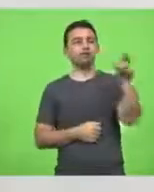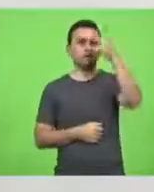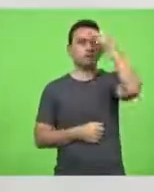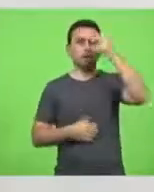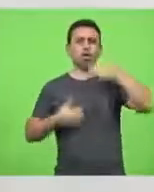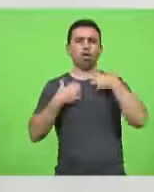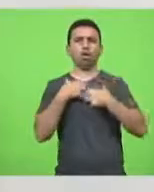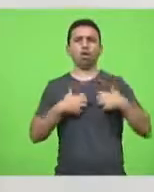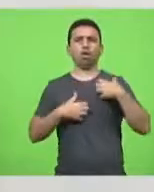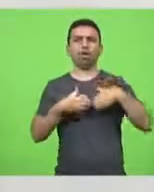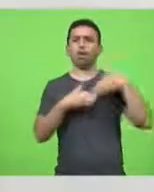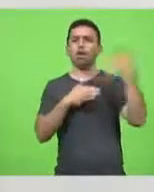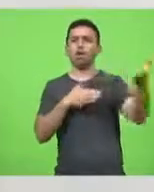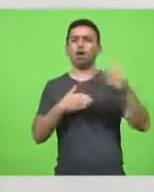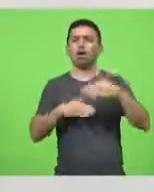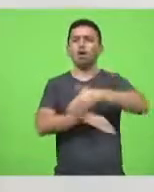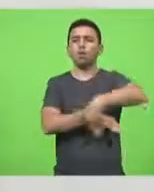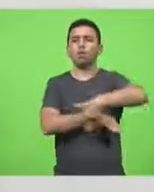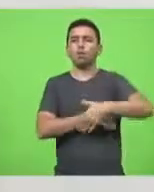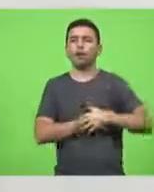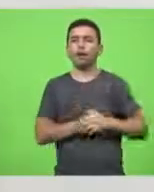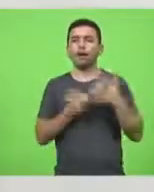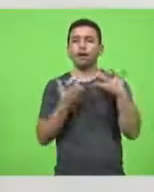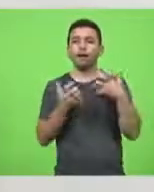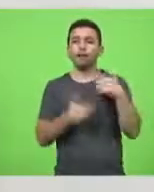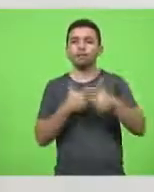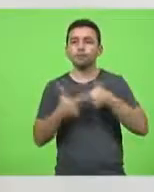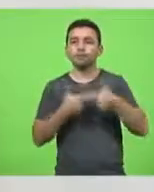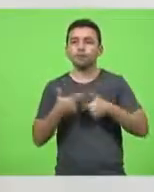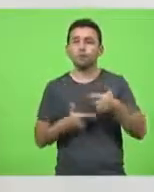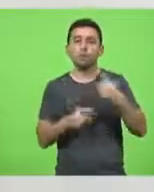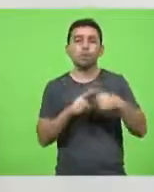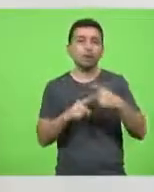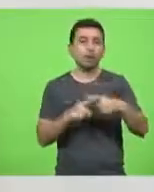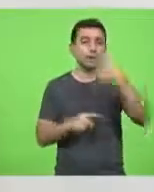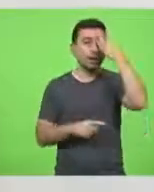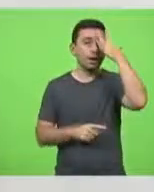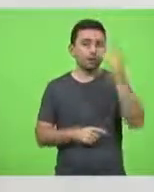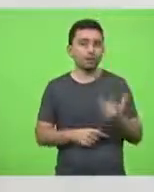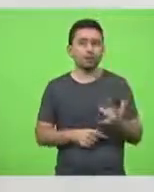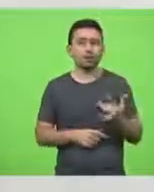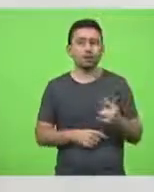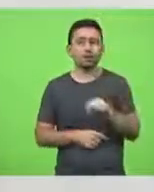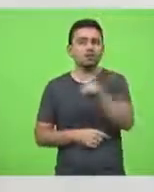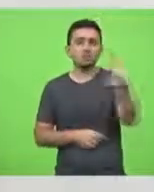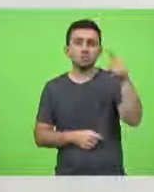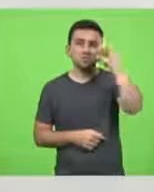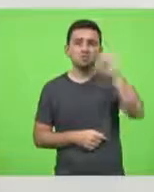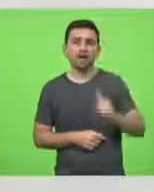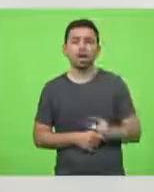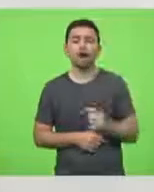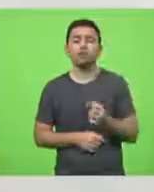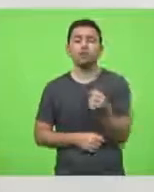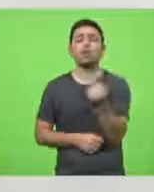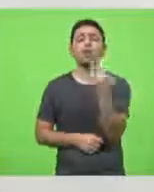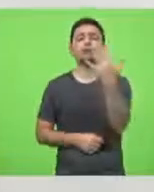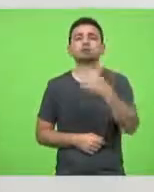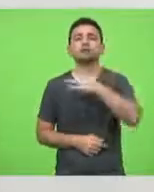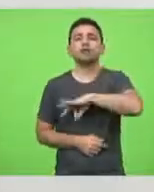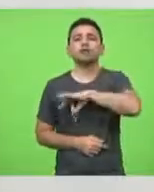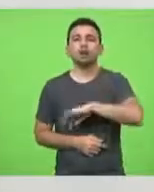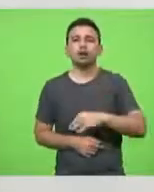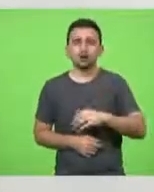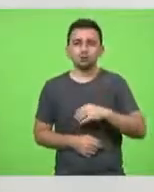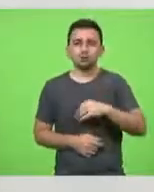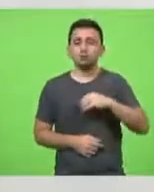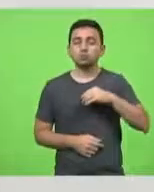desesperadas lá na rua, só querendo trabalhar, porque amanhã não sabe quantos que vai ganhar, não sabe se vai conseguir pagar a